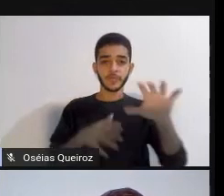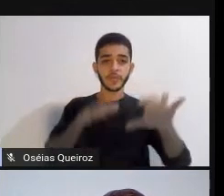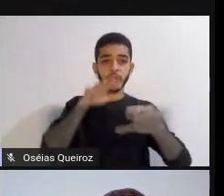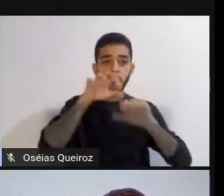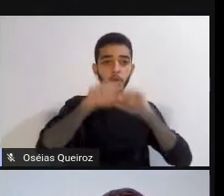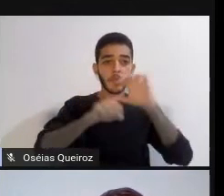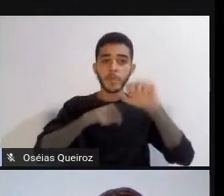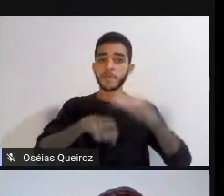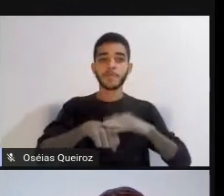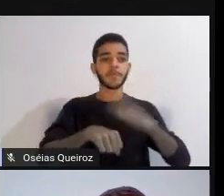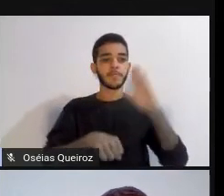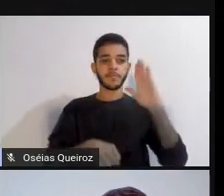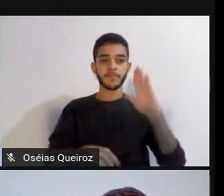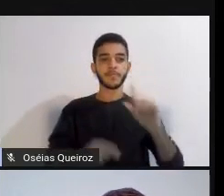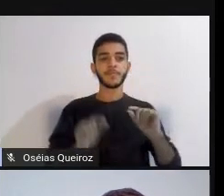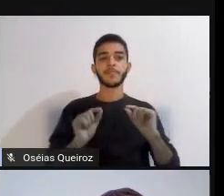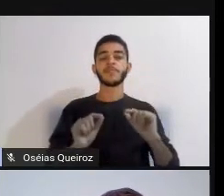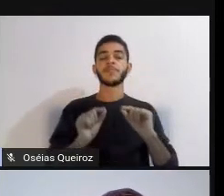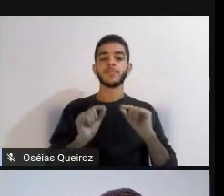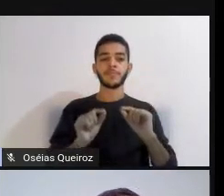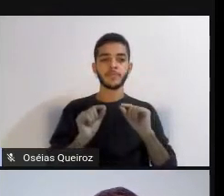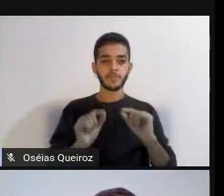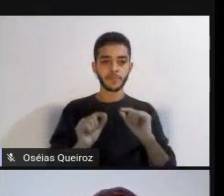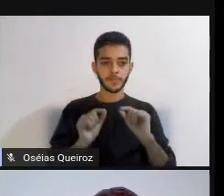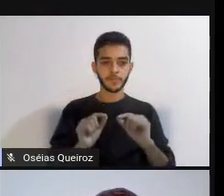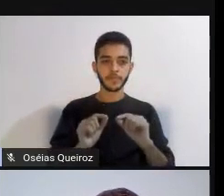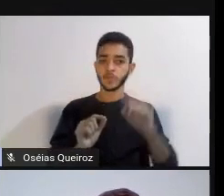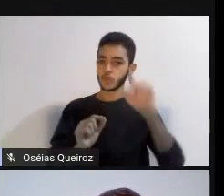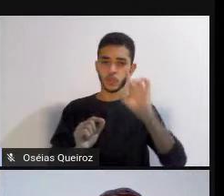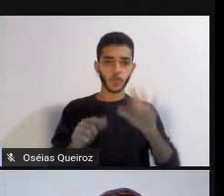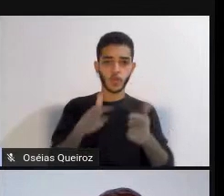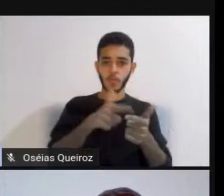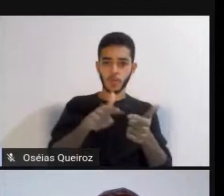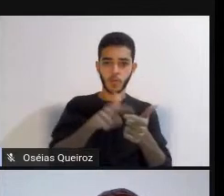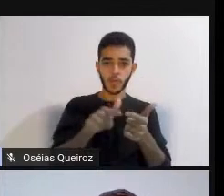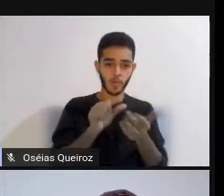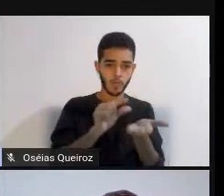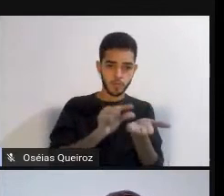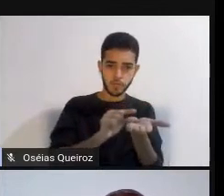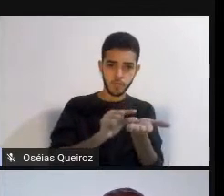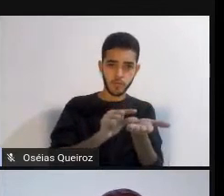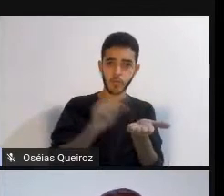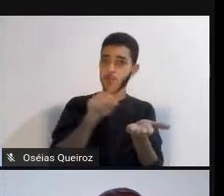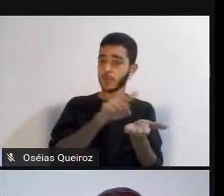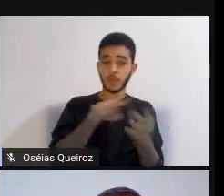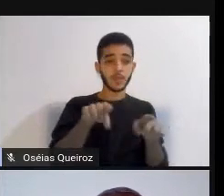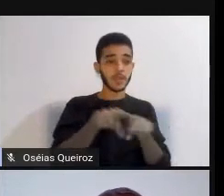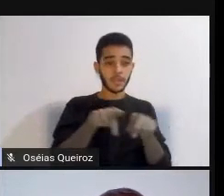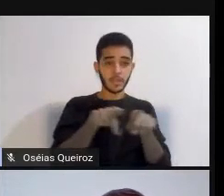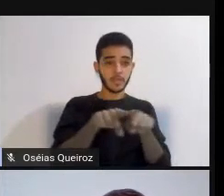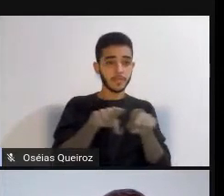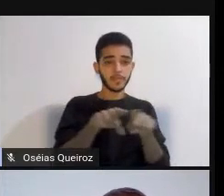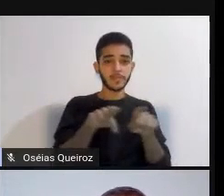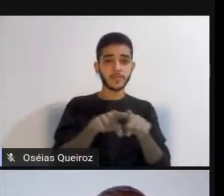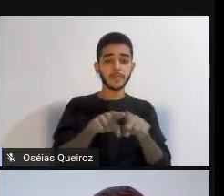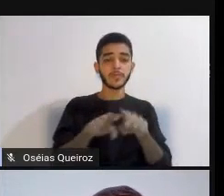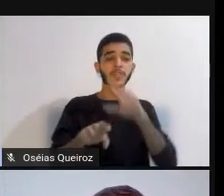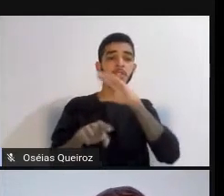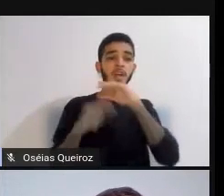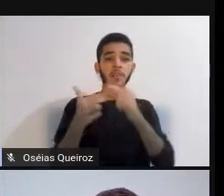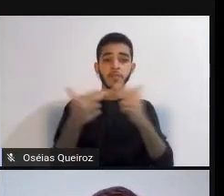microplástico. Mas isso não afeta apenas organismos de menor dimensão. Isso afeta até organismos, por exemplo,